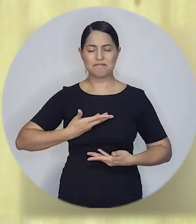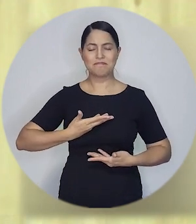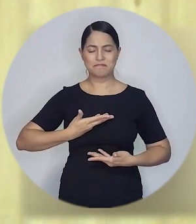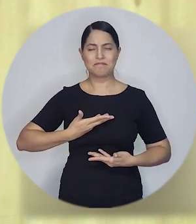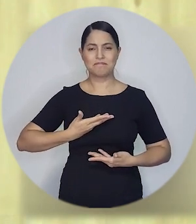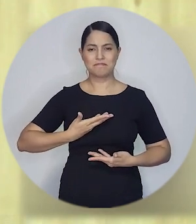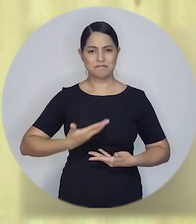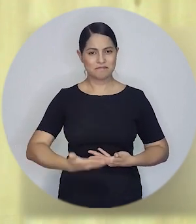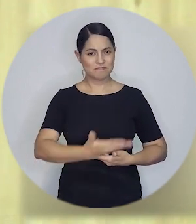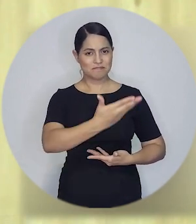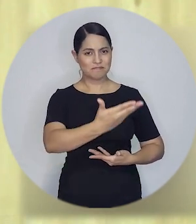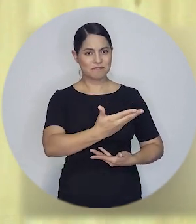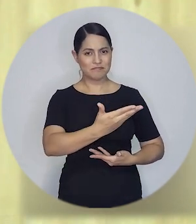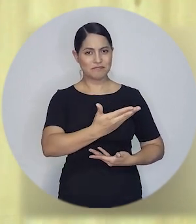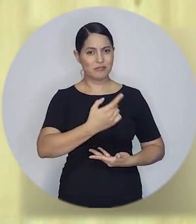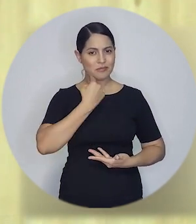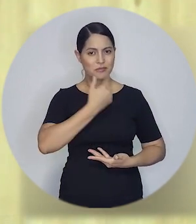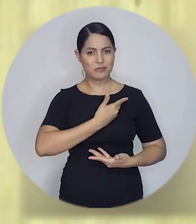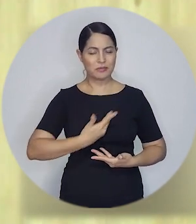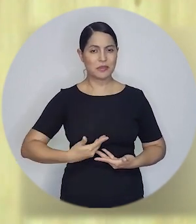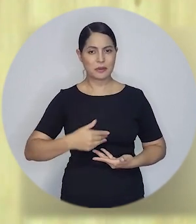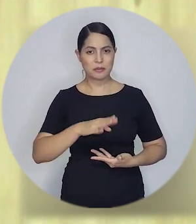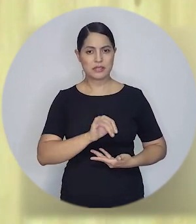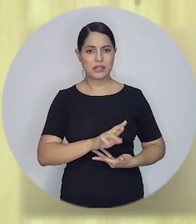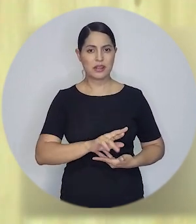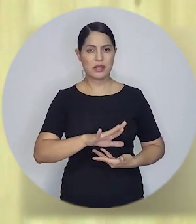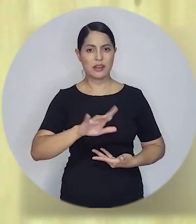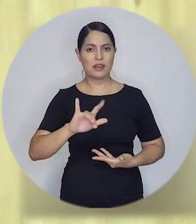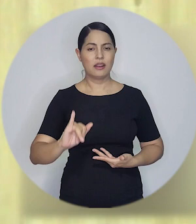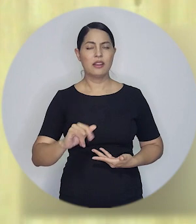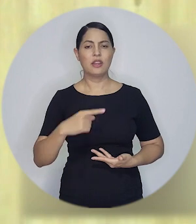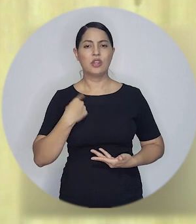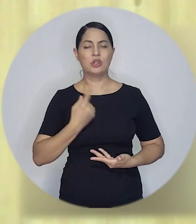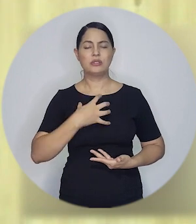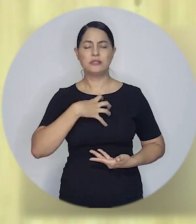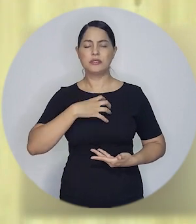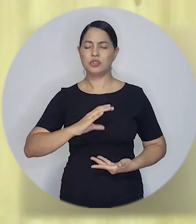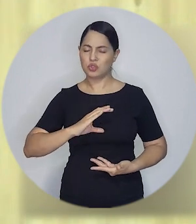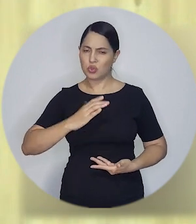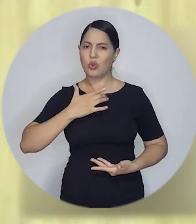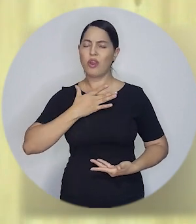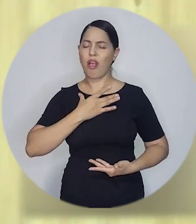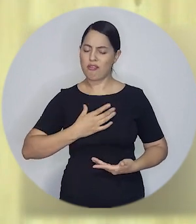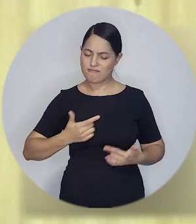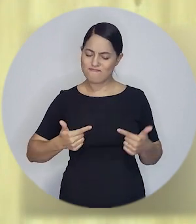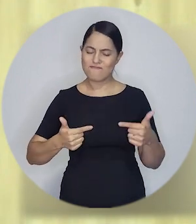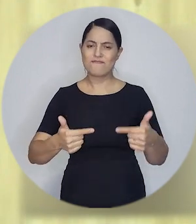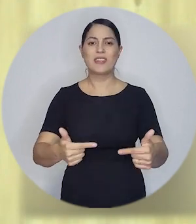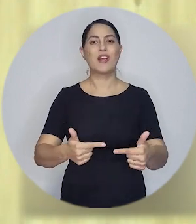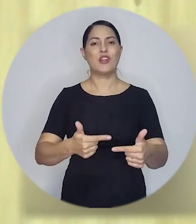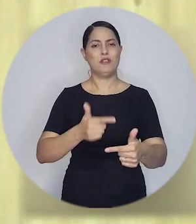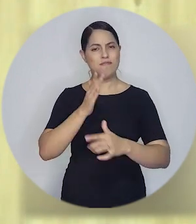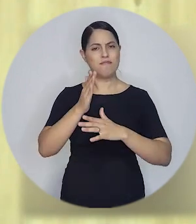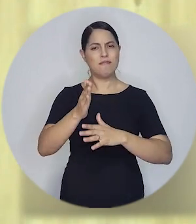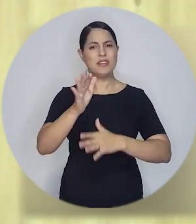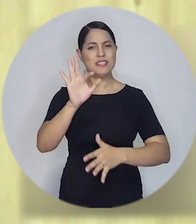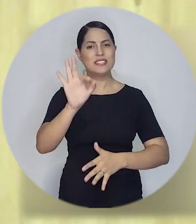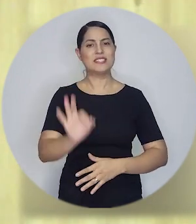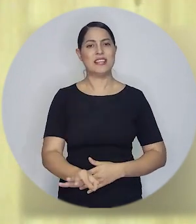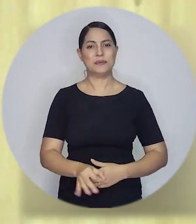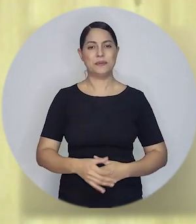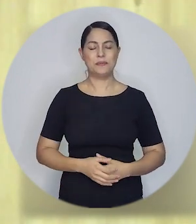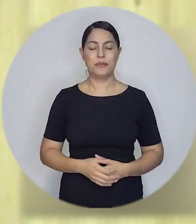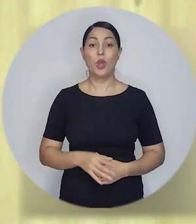hoje, ilustre desembargador Flávio Pascarelli, nos encoraja ainda mais e demonstra que estamos no caminho